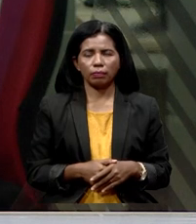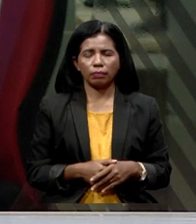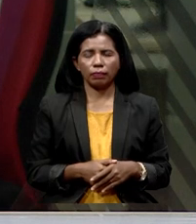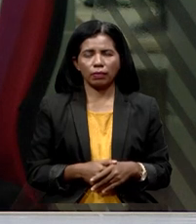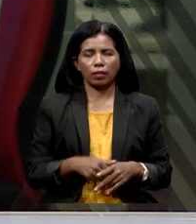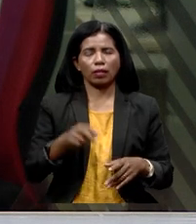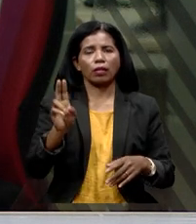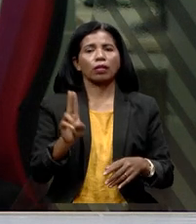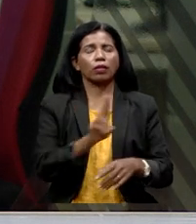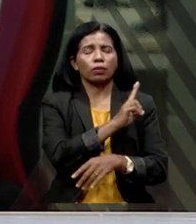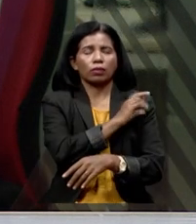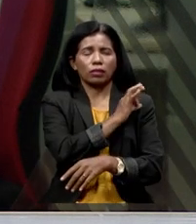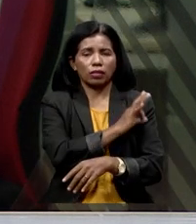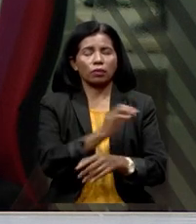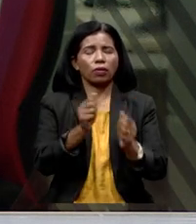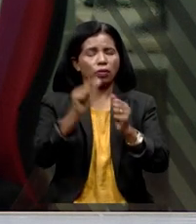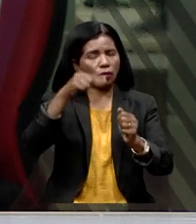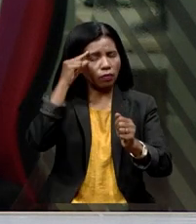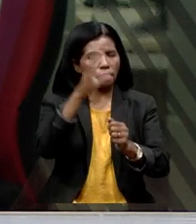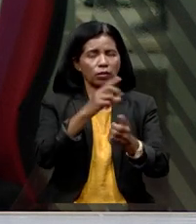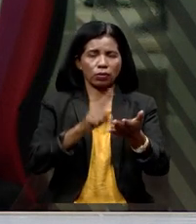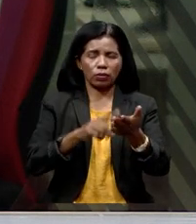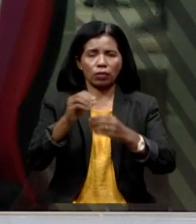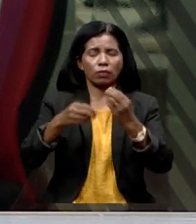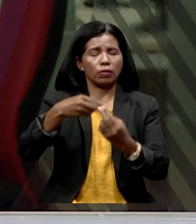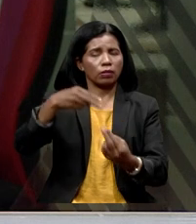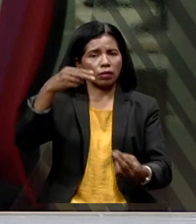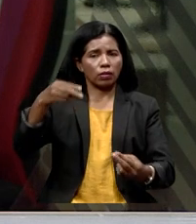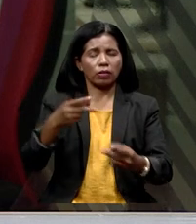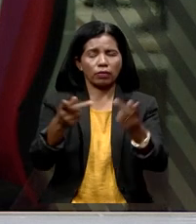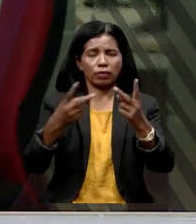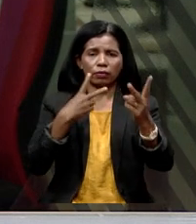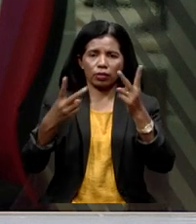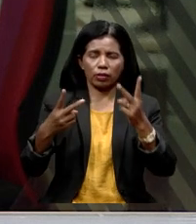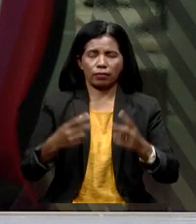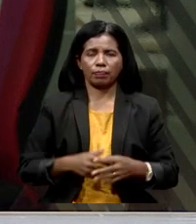UNICEF, o governo discute cooperação na área de nutrição, turismo no ambiente.